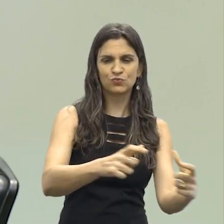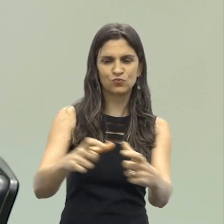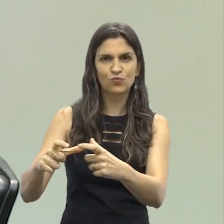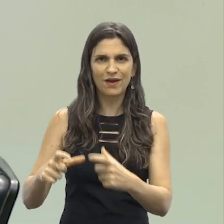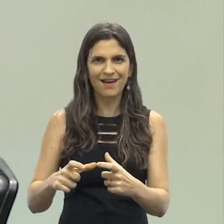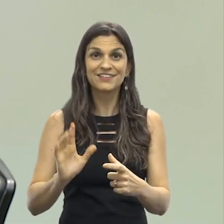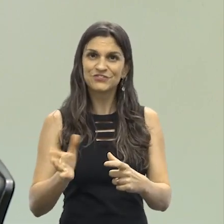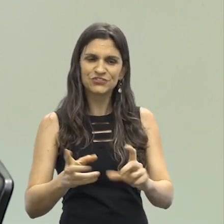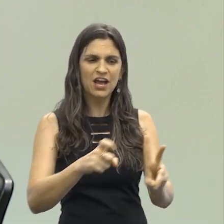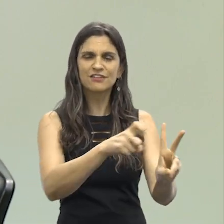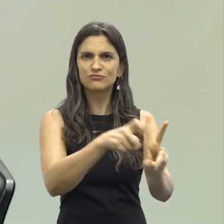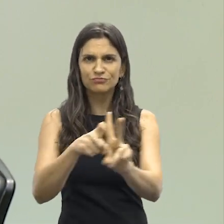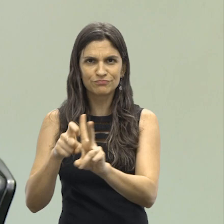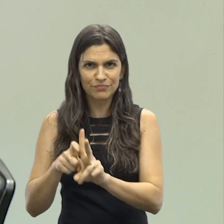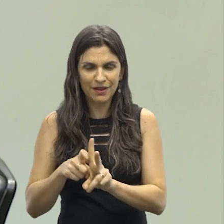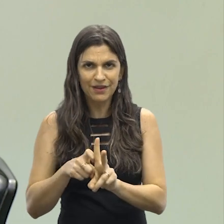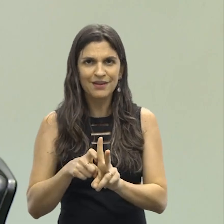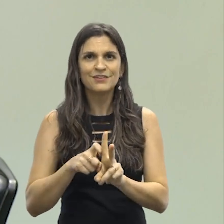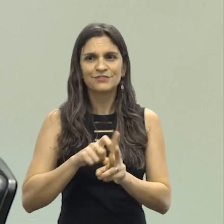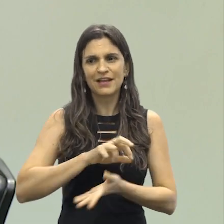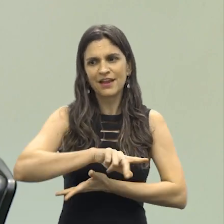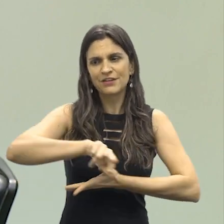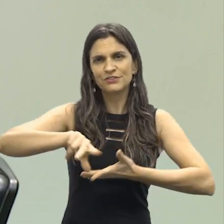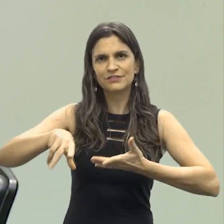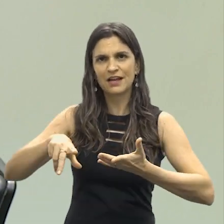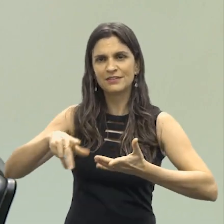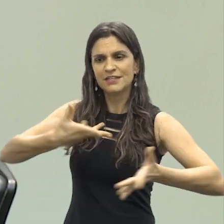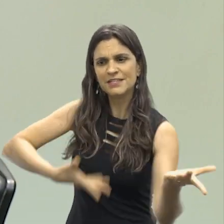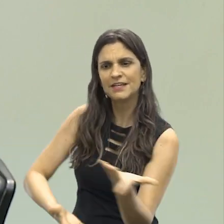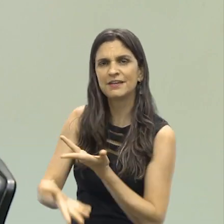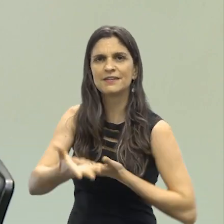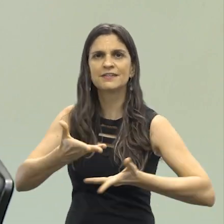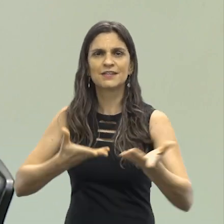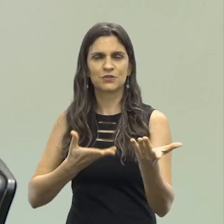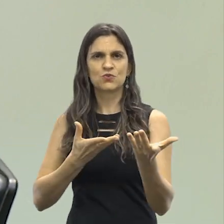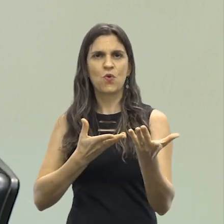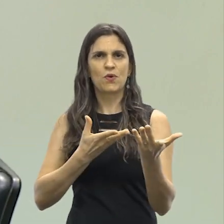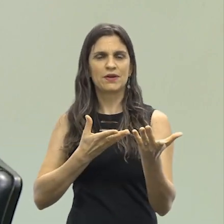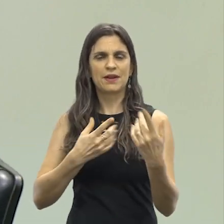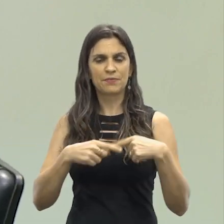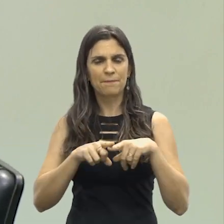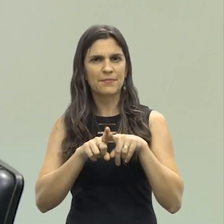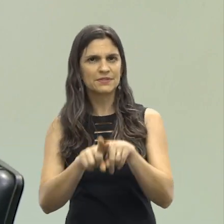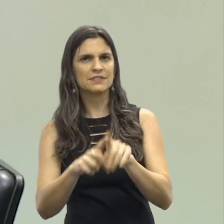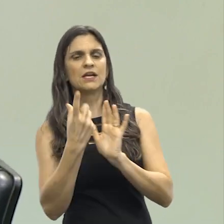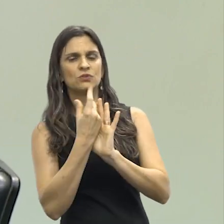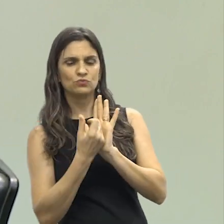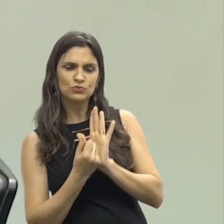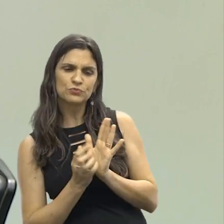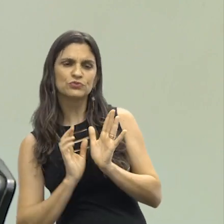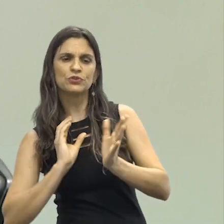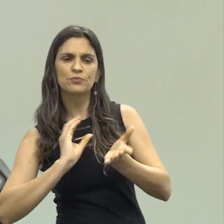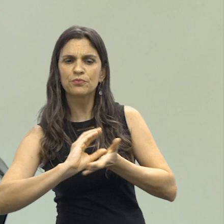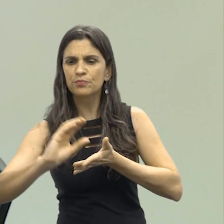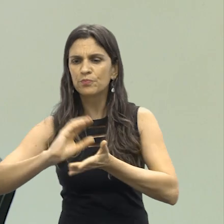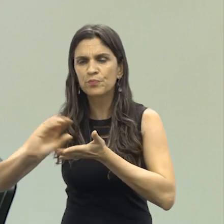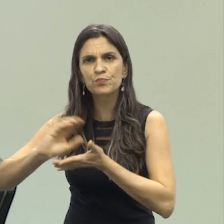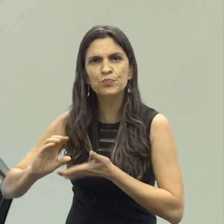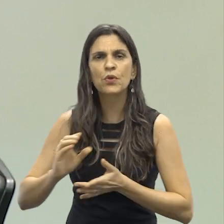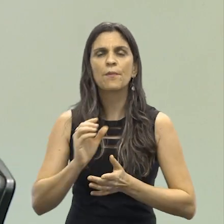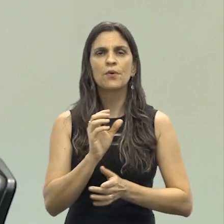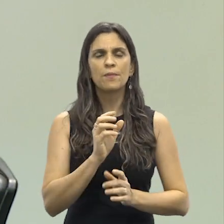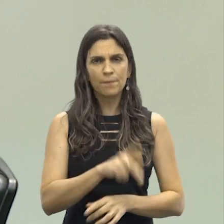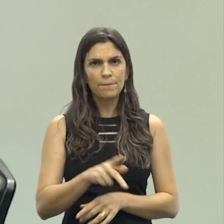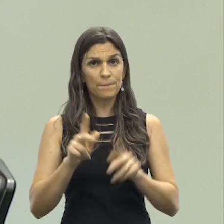médico veterinário, injetar dinheiro dentro do município através das clínicas particulares que possuem, e conseguir prestar o serviço dessa forma para a população